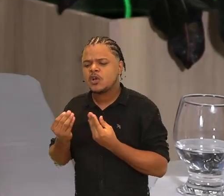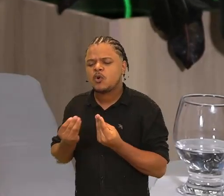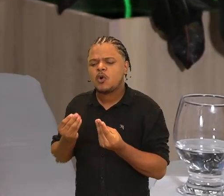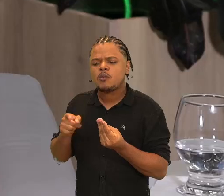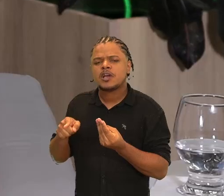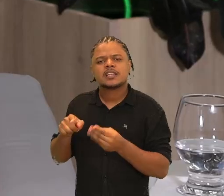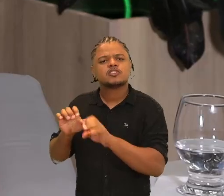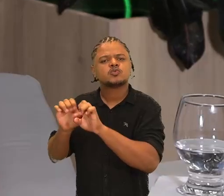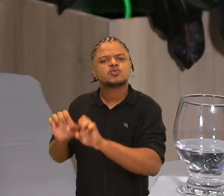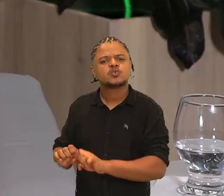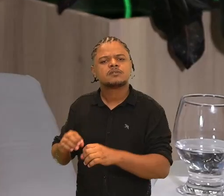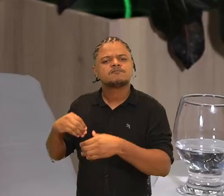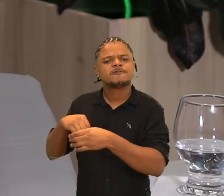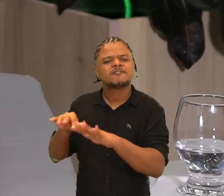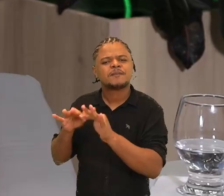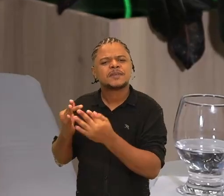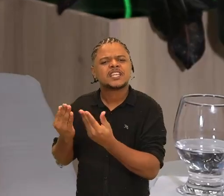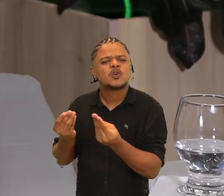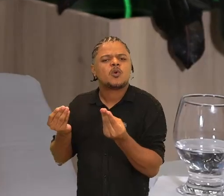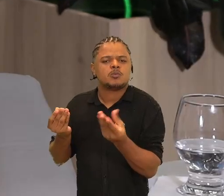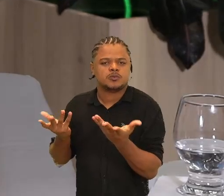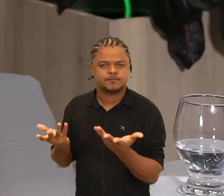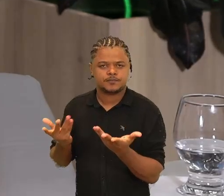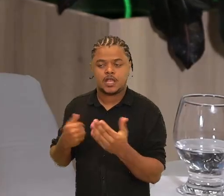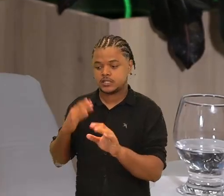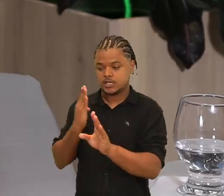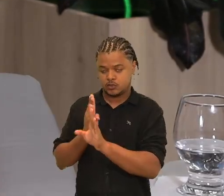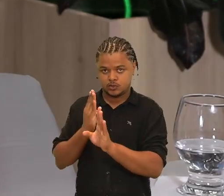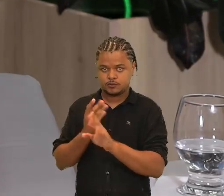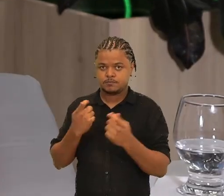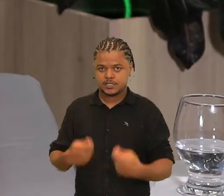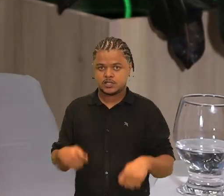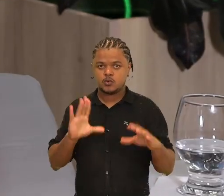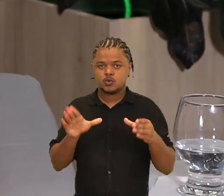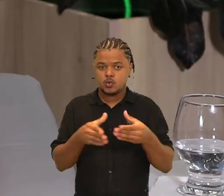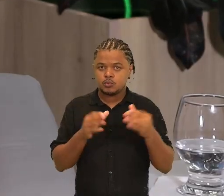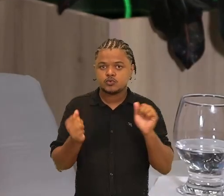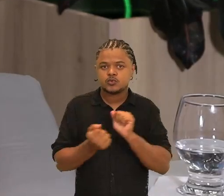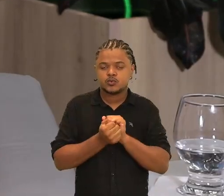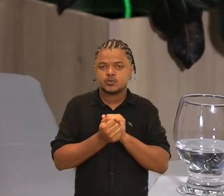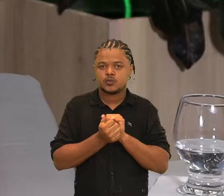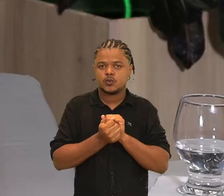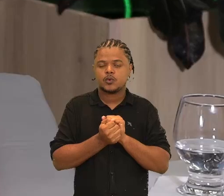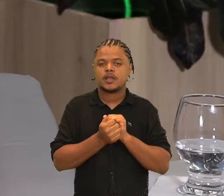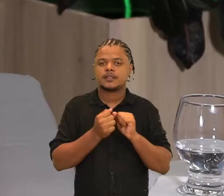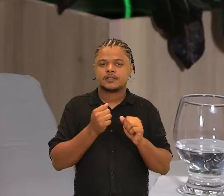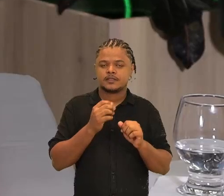um diagnóstico. Mas esse diagnóstico, ele precisa de uma equipe junto conosco, terapeuta